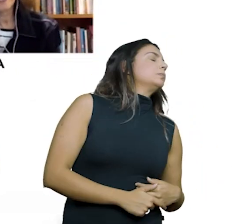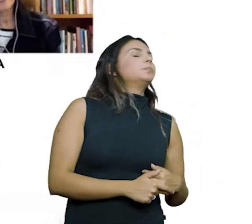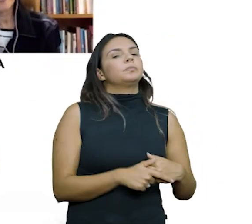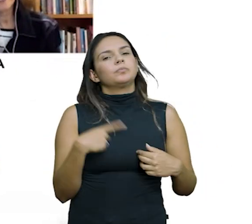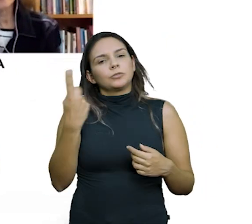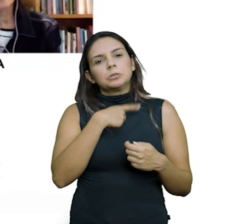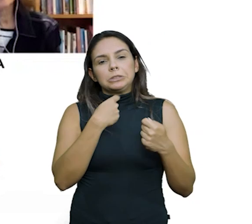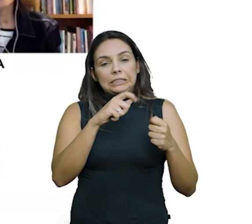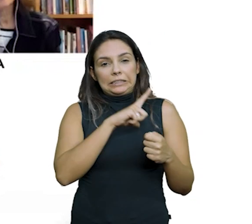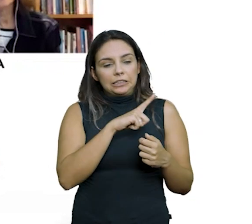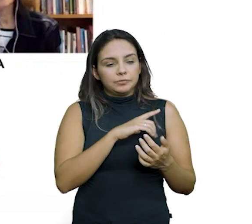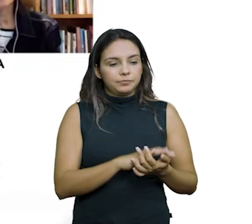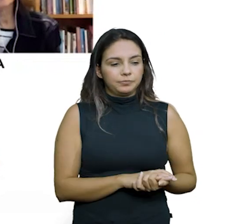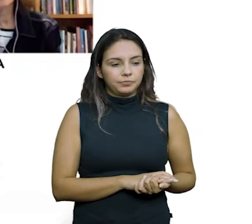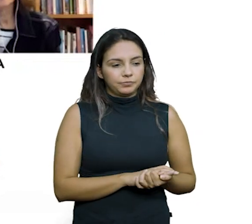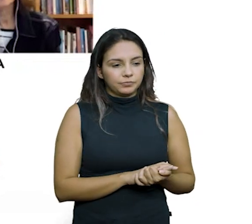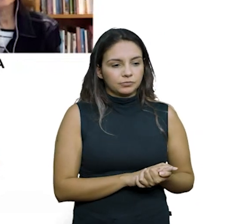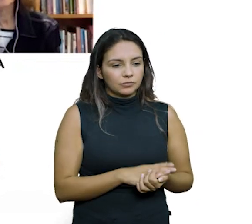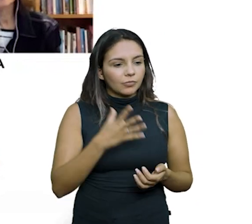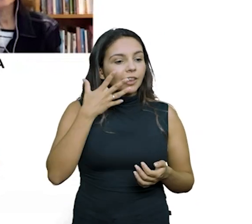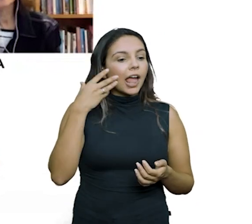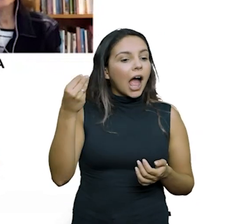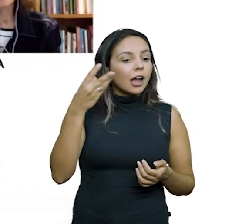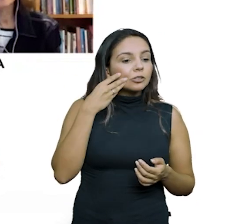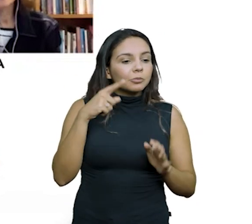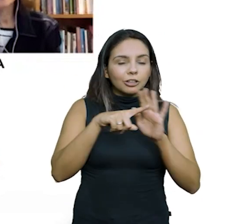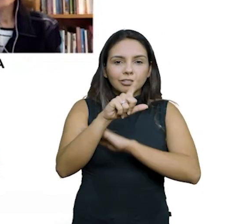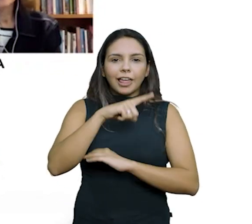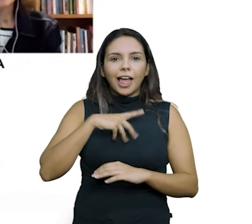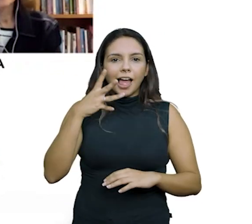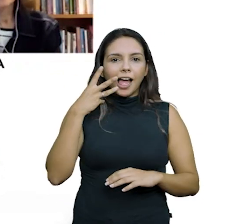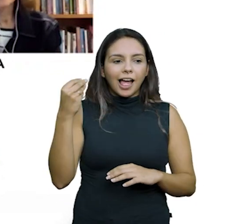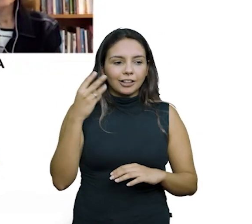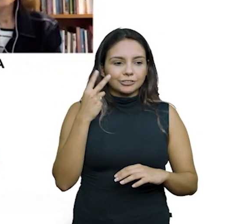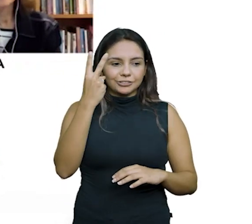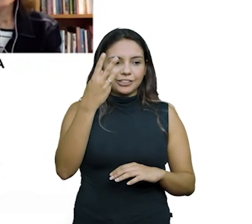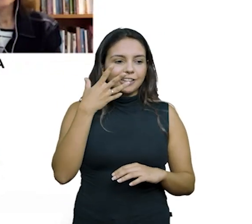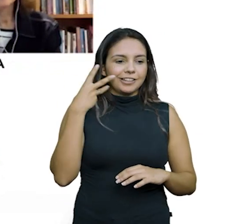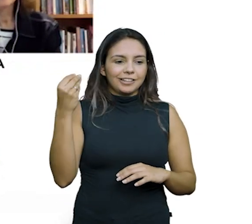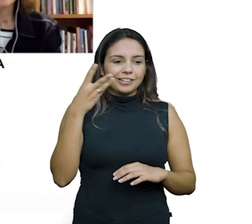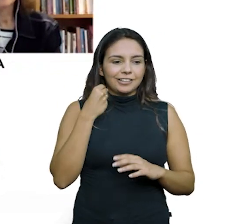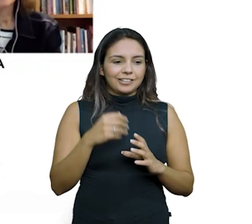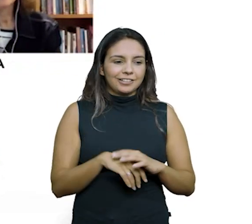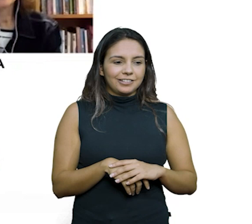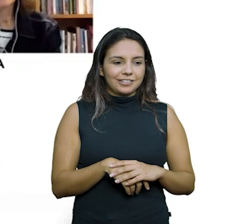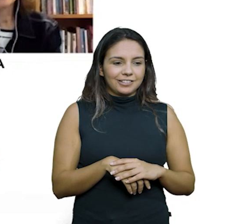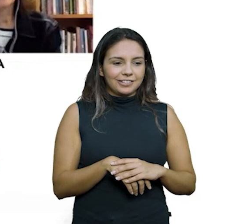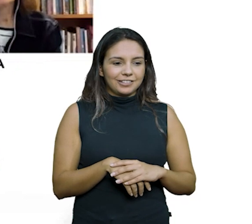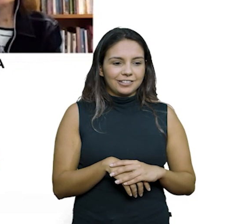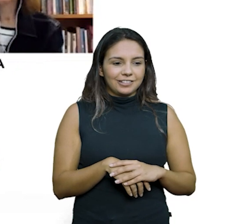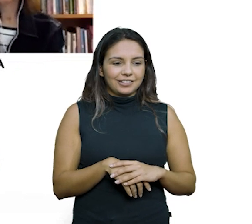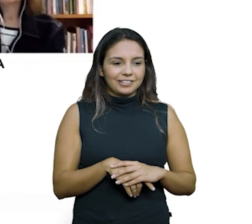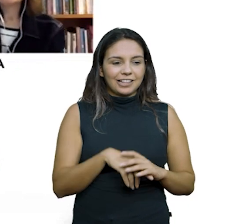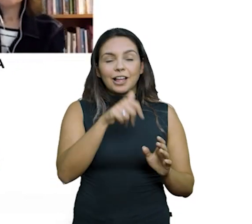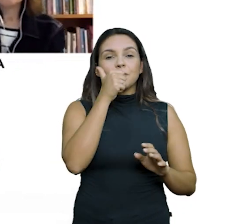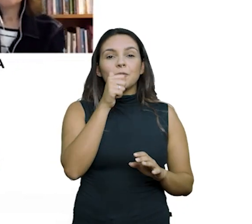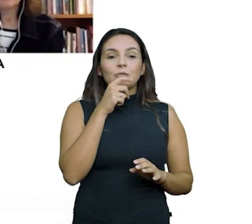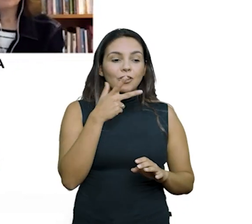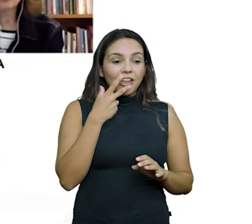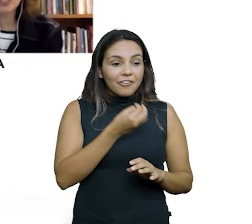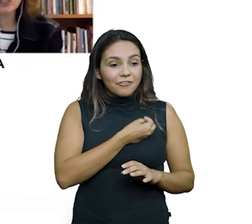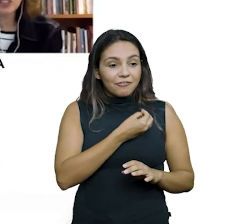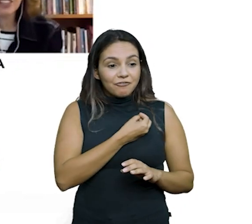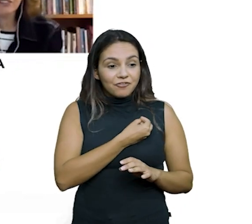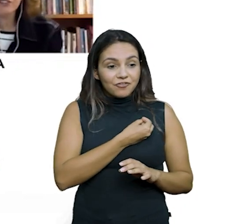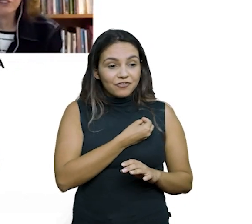eu acho que temos tudo para isso. Aquilo ali é um gato? São 2 gatos ali. Graças a Ah, Deus. é? Nossa, pelo amor Rafael